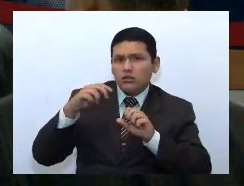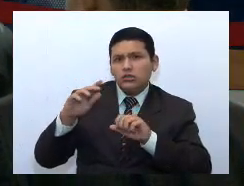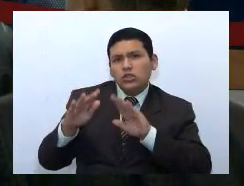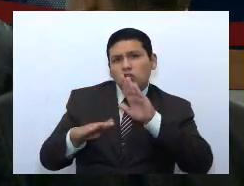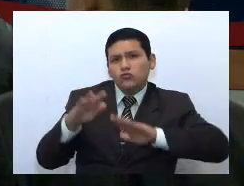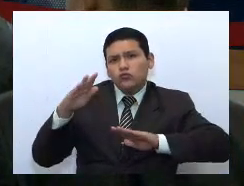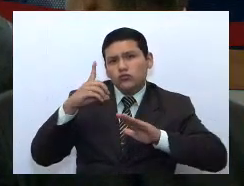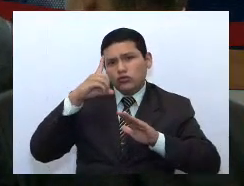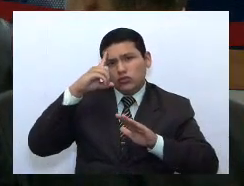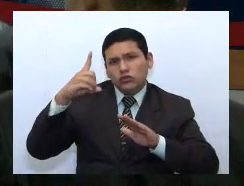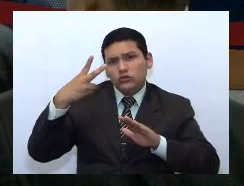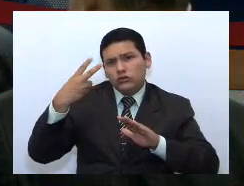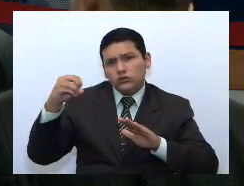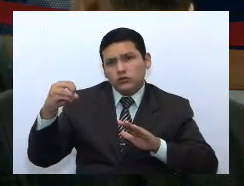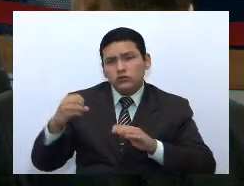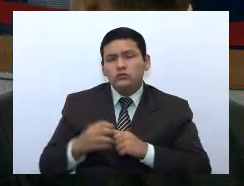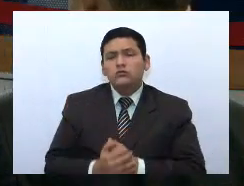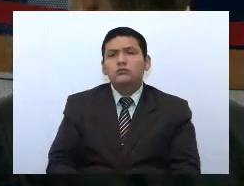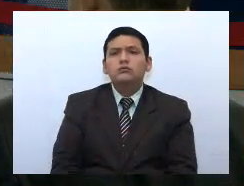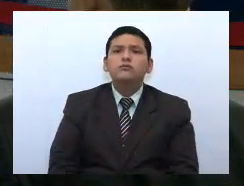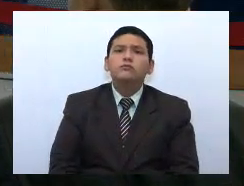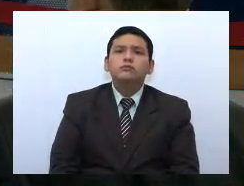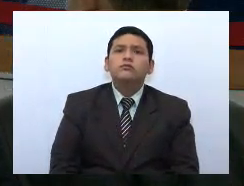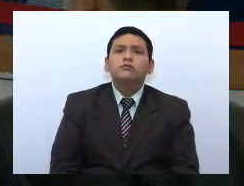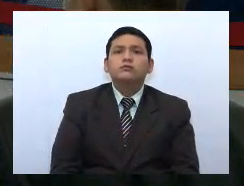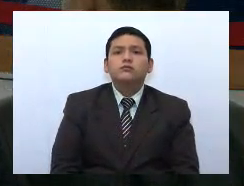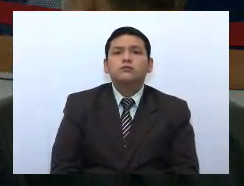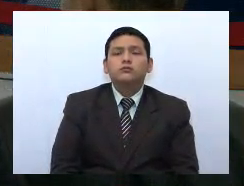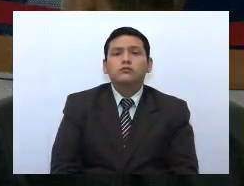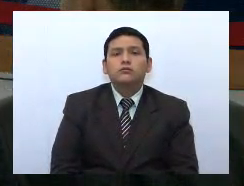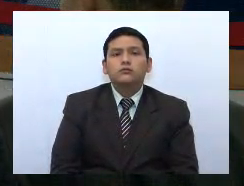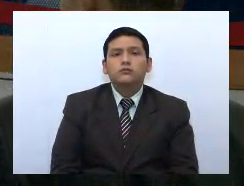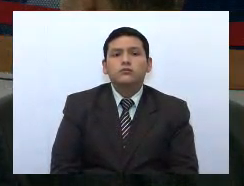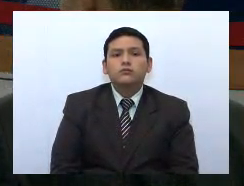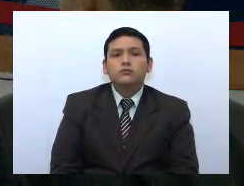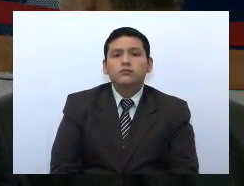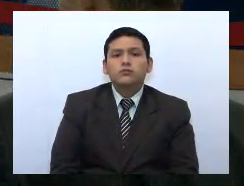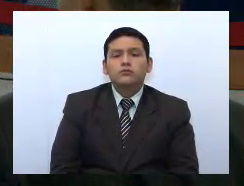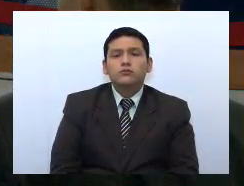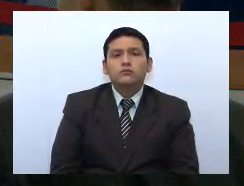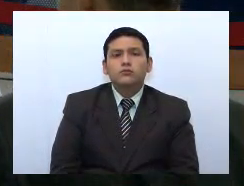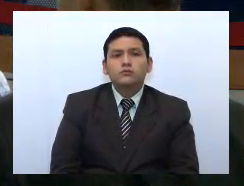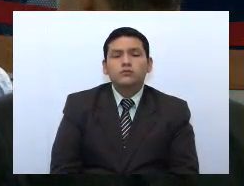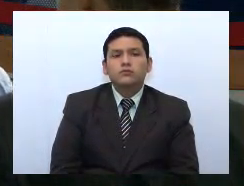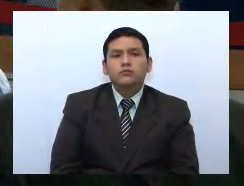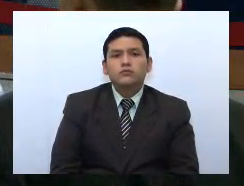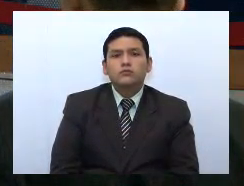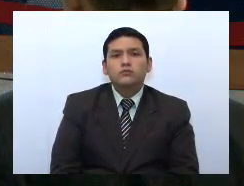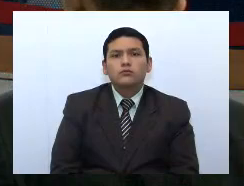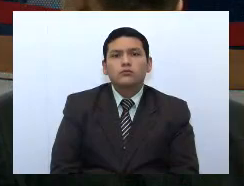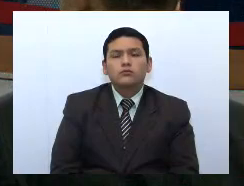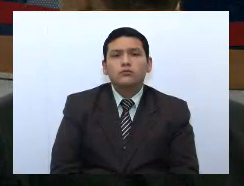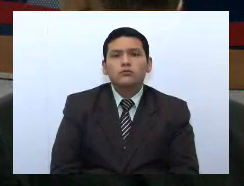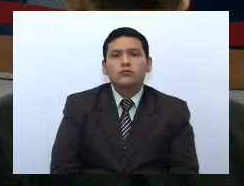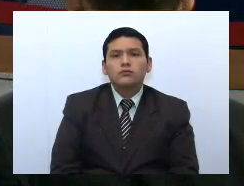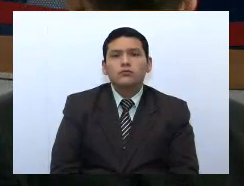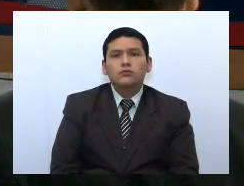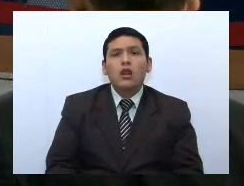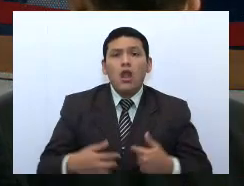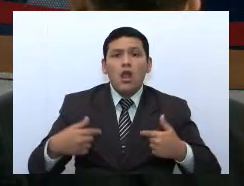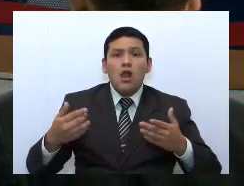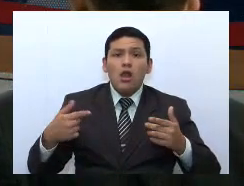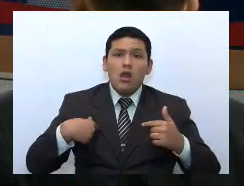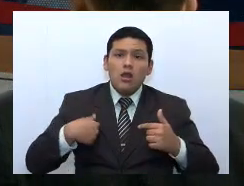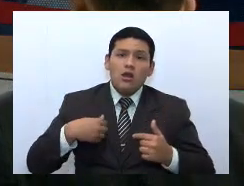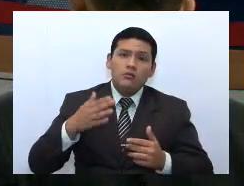dia 20. Obrigado, presidente. Presidente, minha questão de ordem é a mesma, com